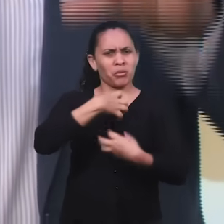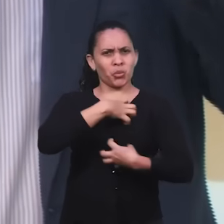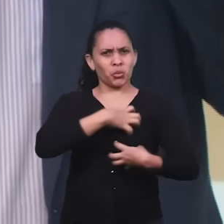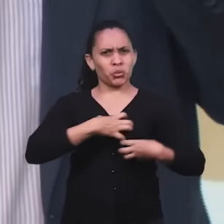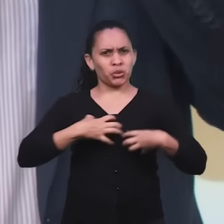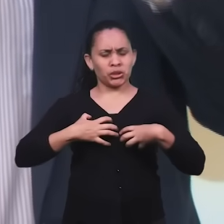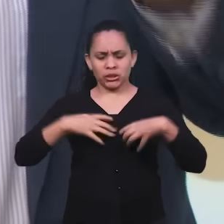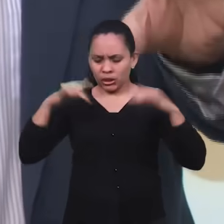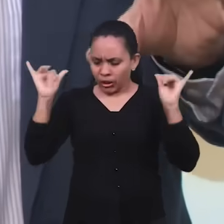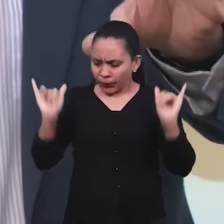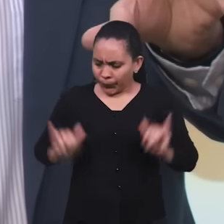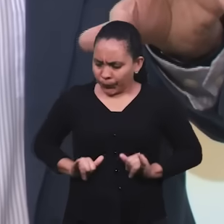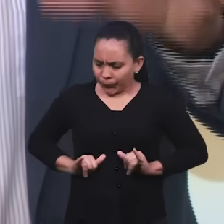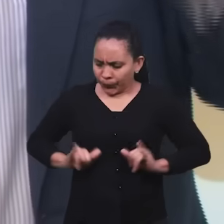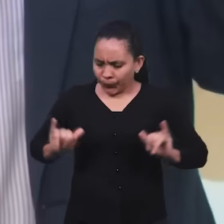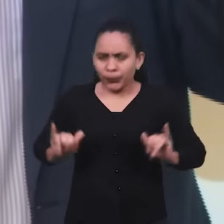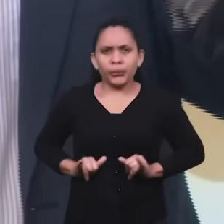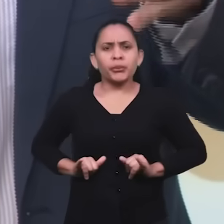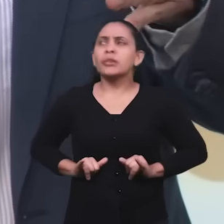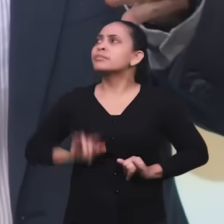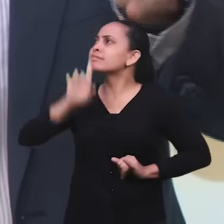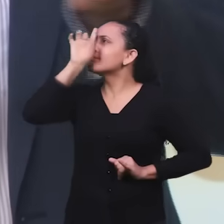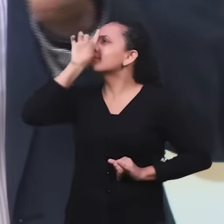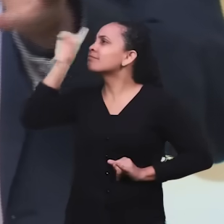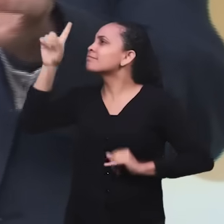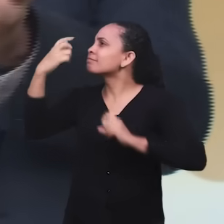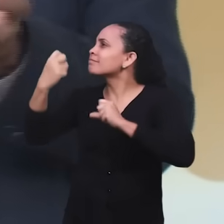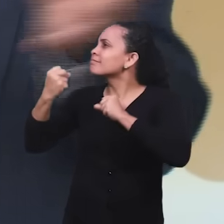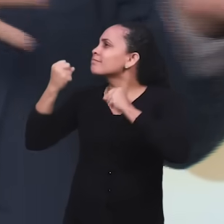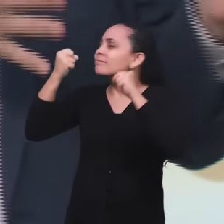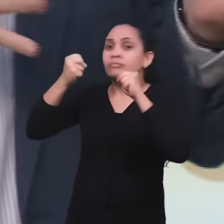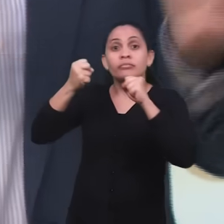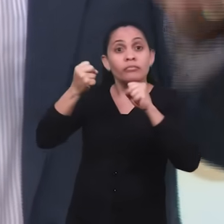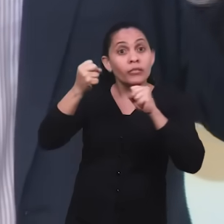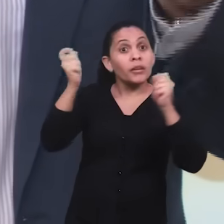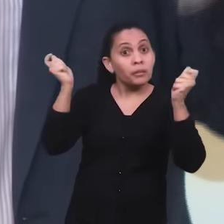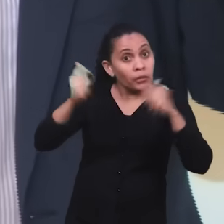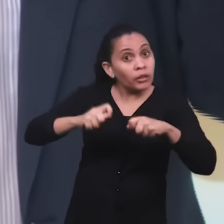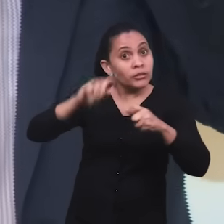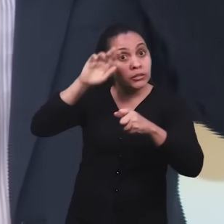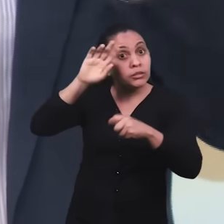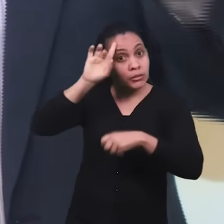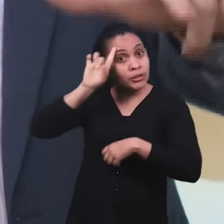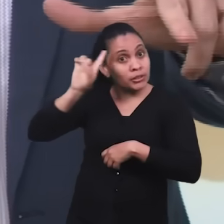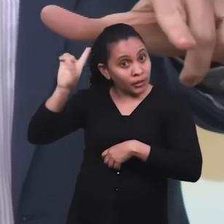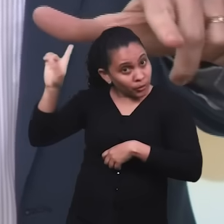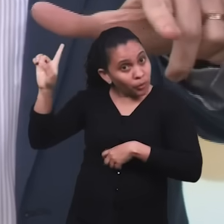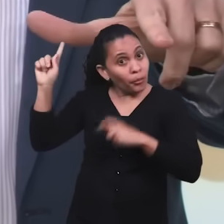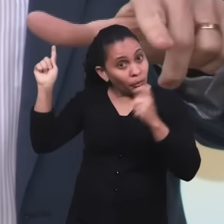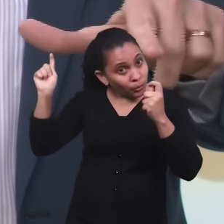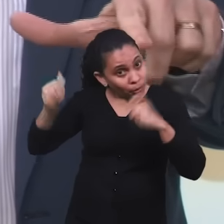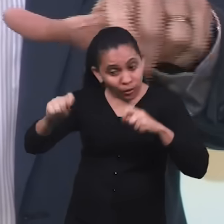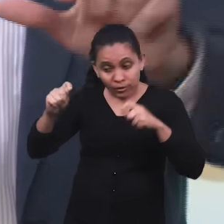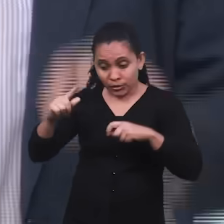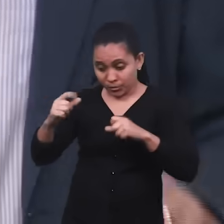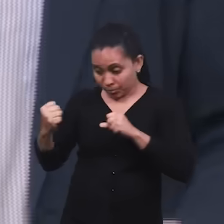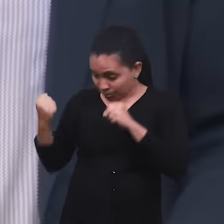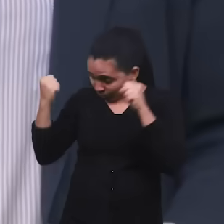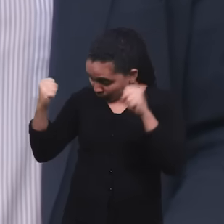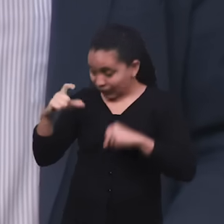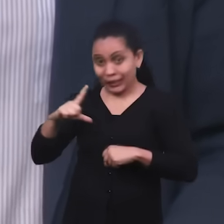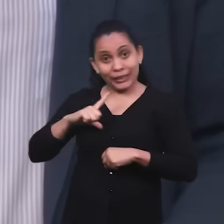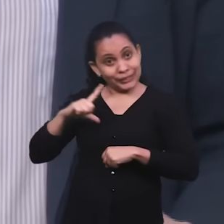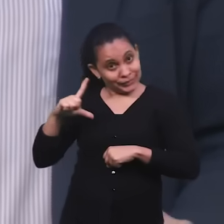angústias, todo sofrimento. Ele é poderoso, mas não tem o que fazer, não. Ele tem uma palavra de esperança